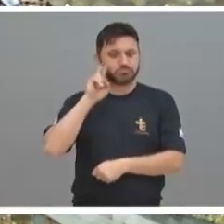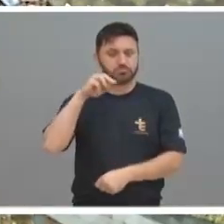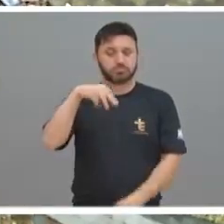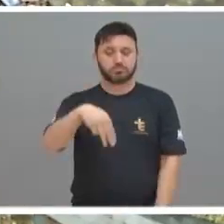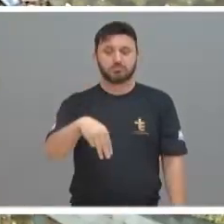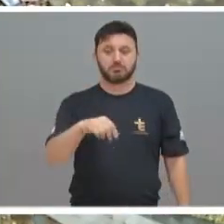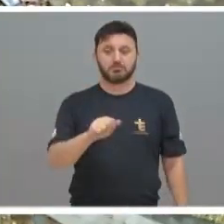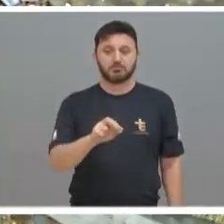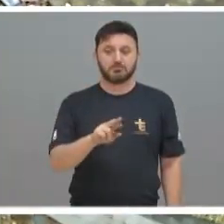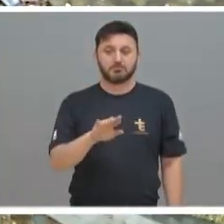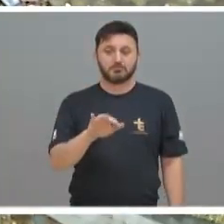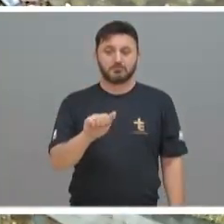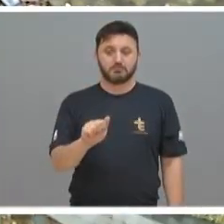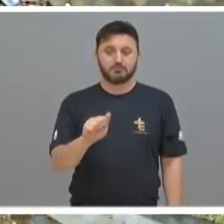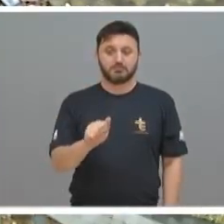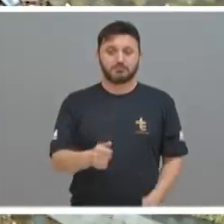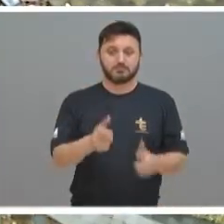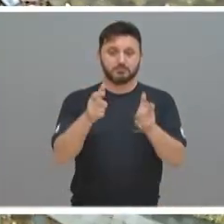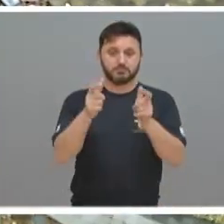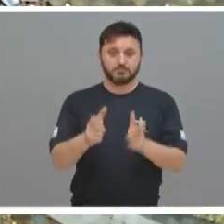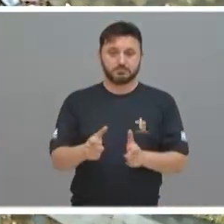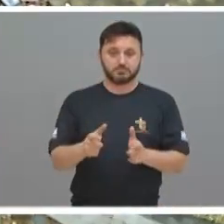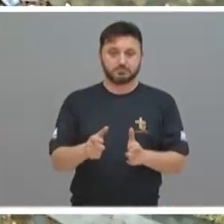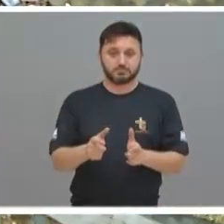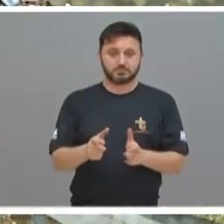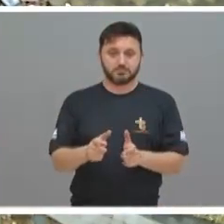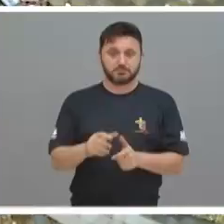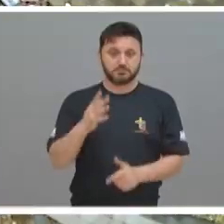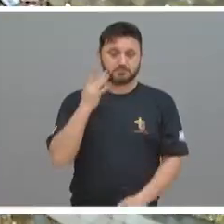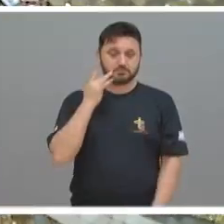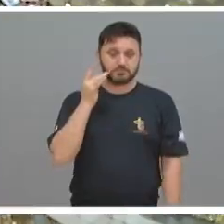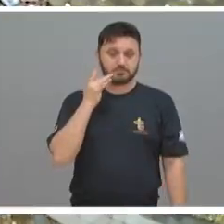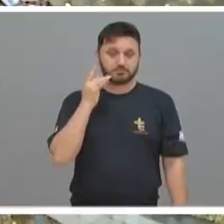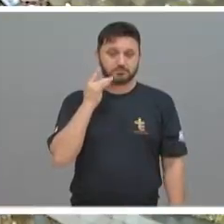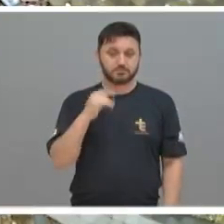Maria Juliana Nascimento dos Santos, de Missão Velha, Ceará;